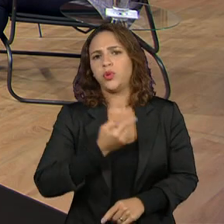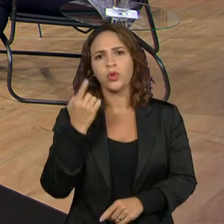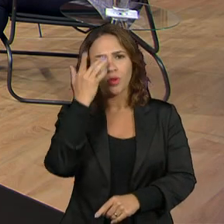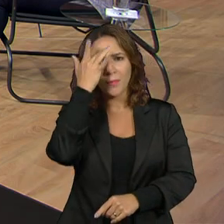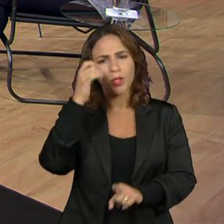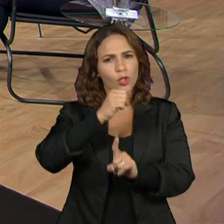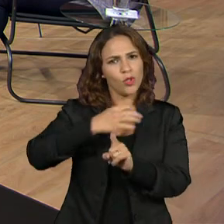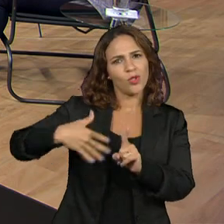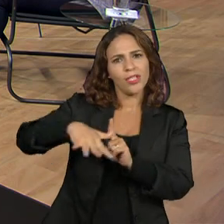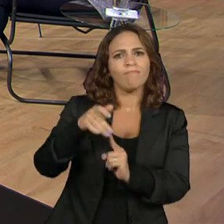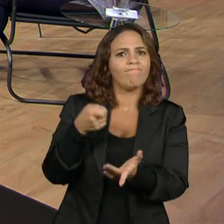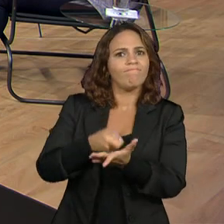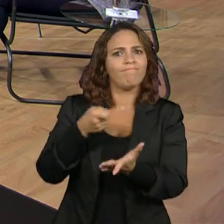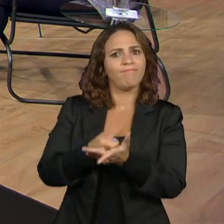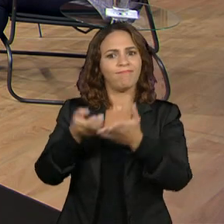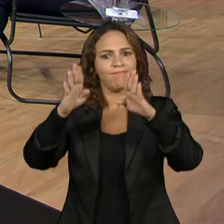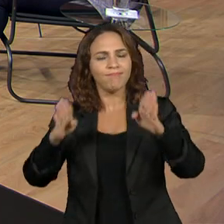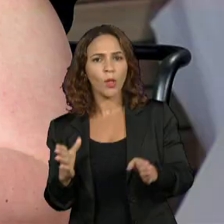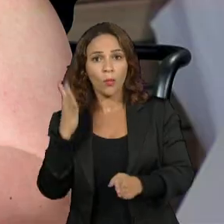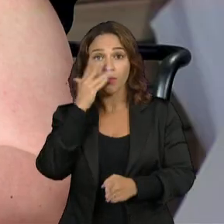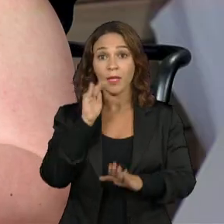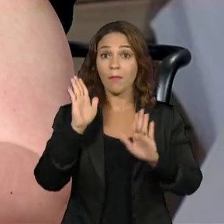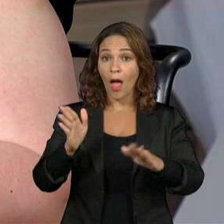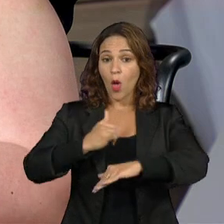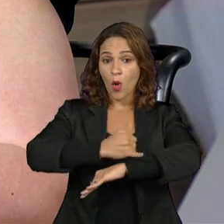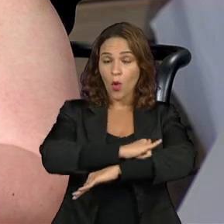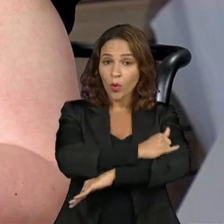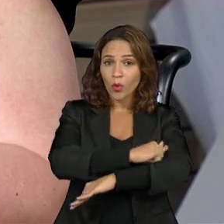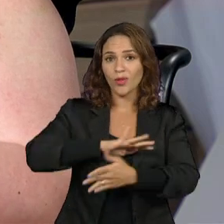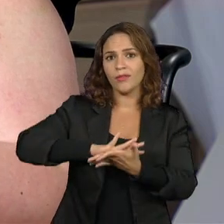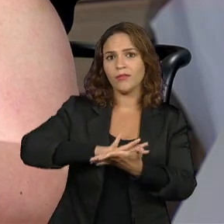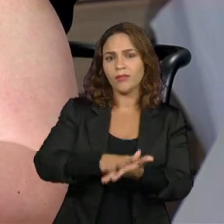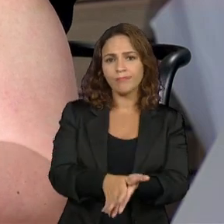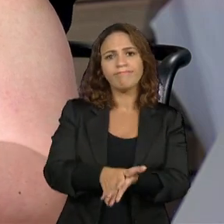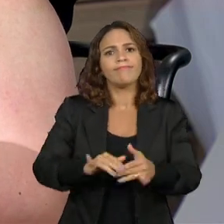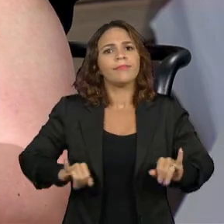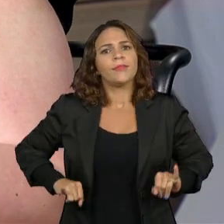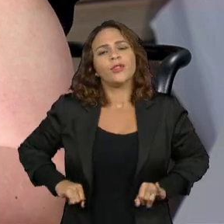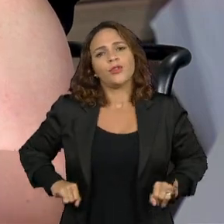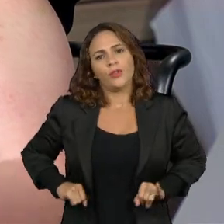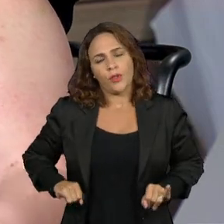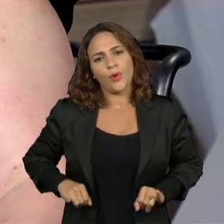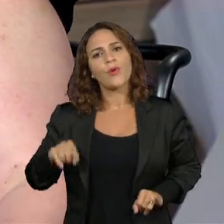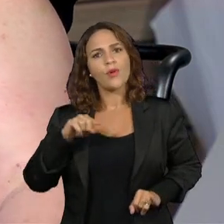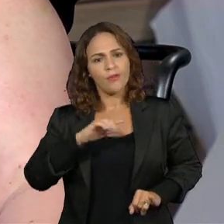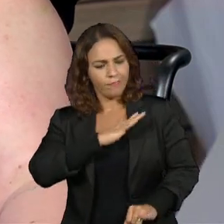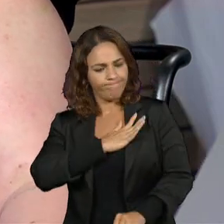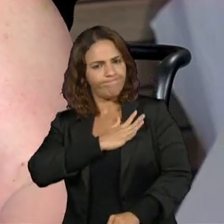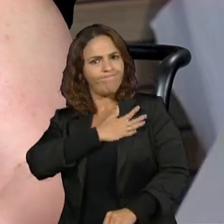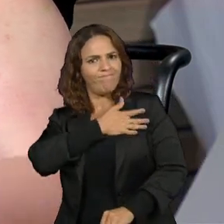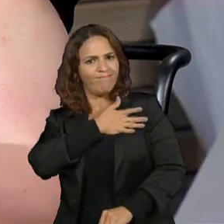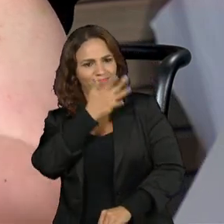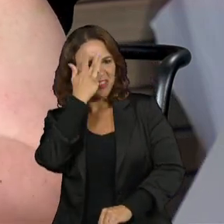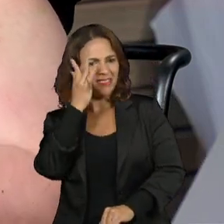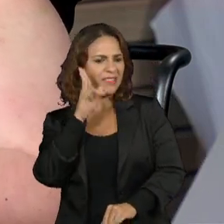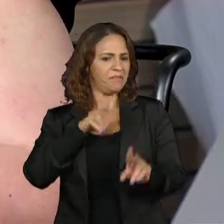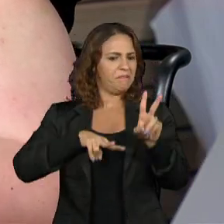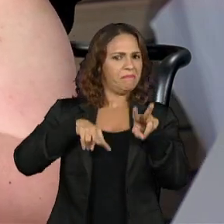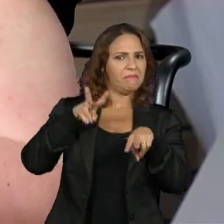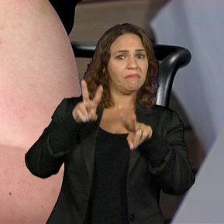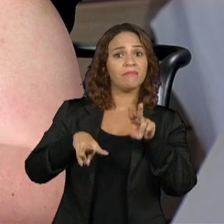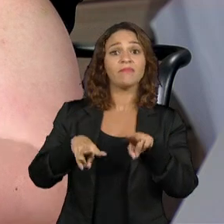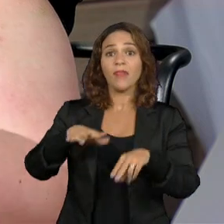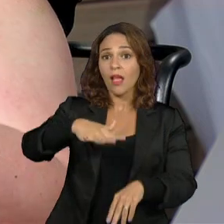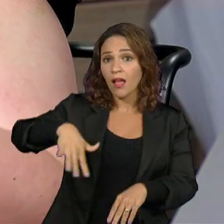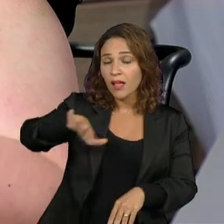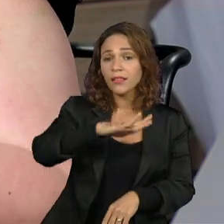a gordofobia ela é muito voltada para as pessoas gordas, né, que sofrem esse tipo de preconceito, essa discriminação, seja em ambiente de